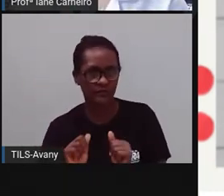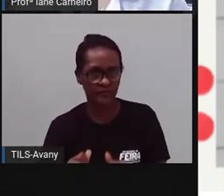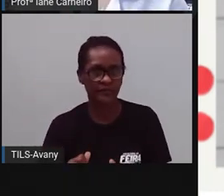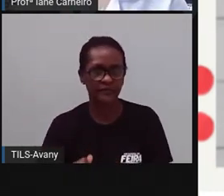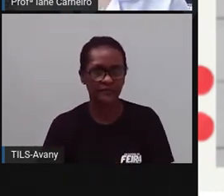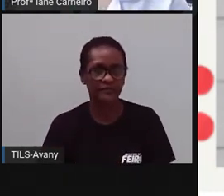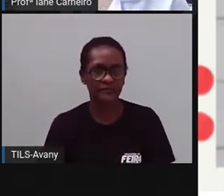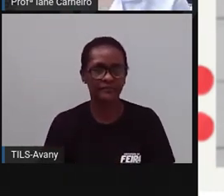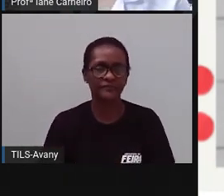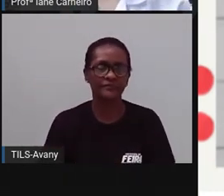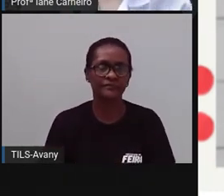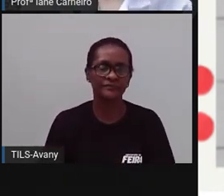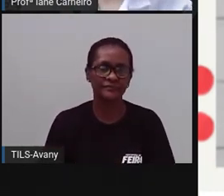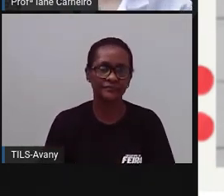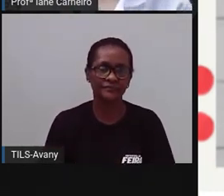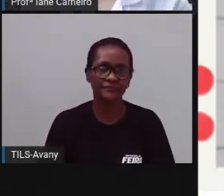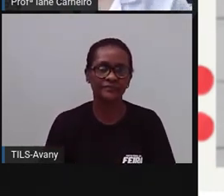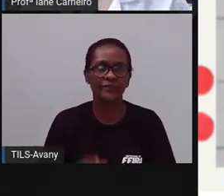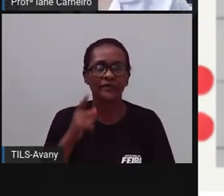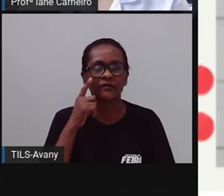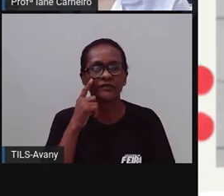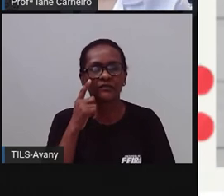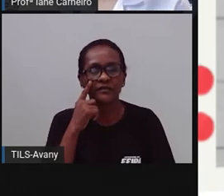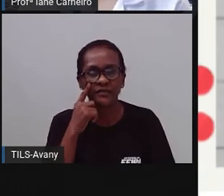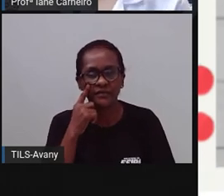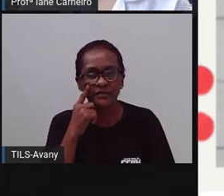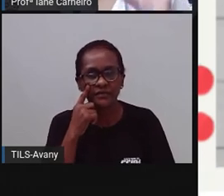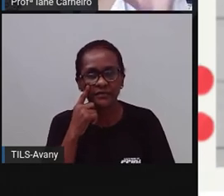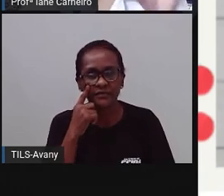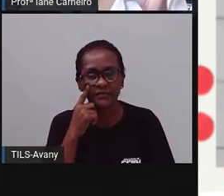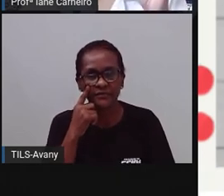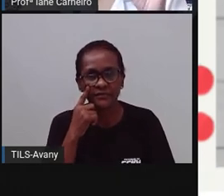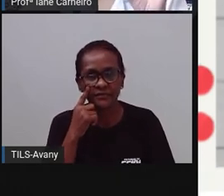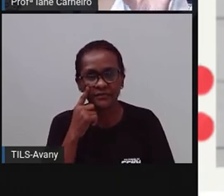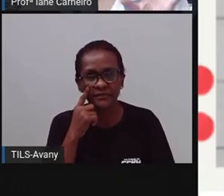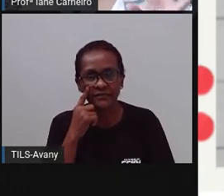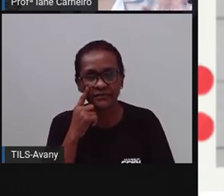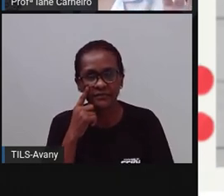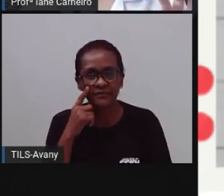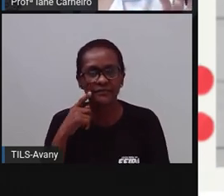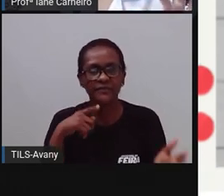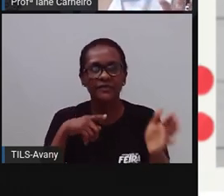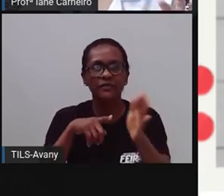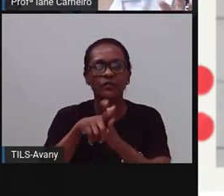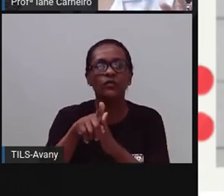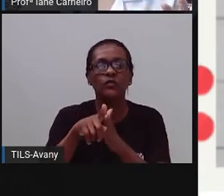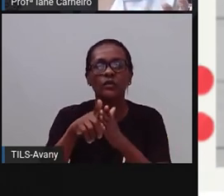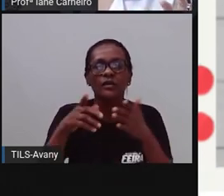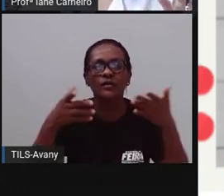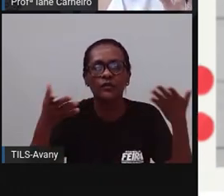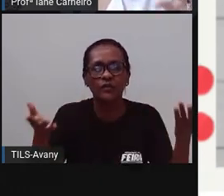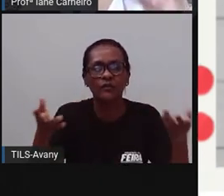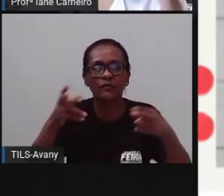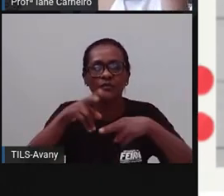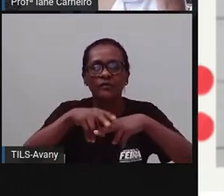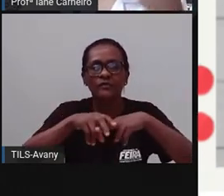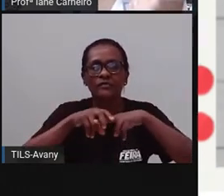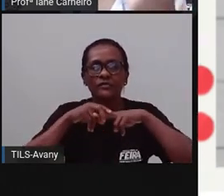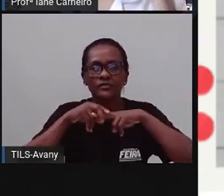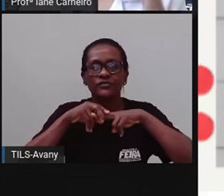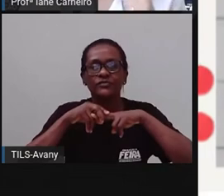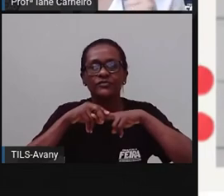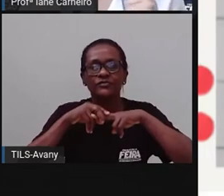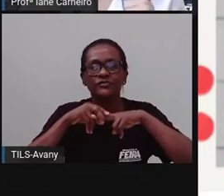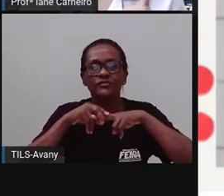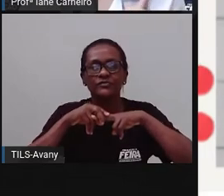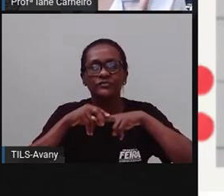a gente vai conferir agora para ver se tem todas as informações Tá certo então vamos lá primeira pergunta que a prova fazer para você só Qual é